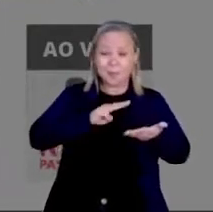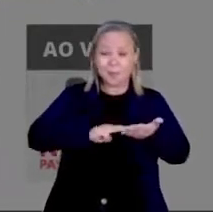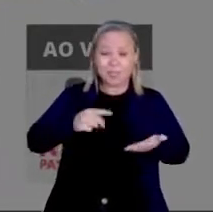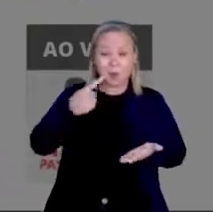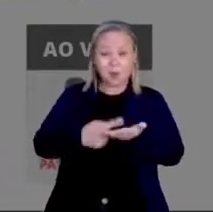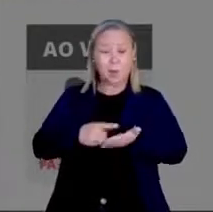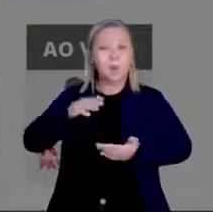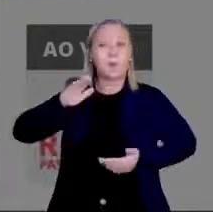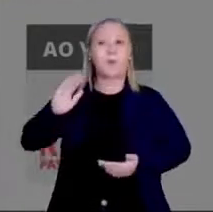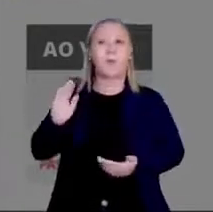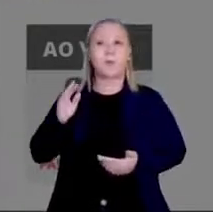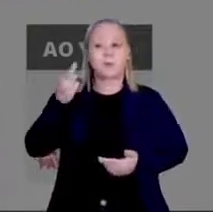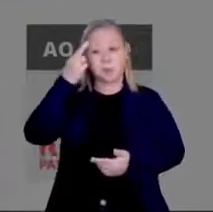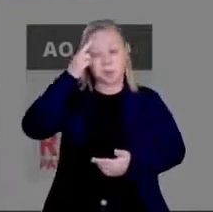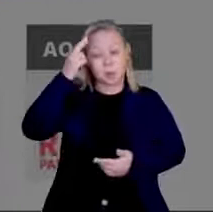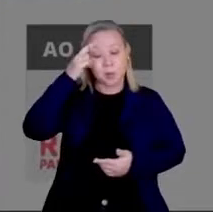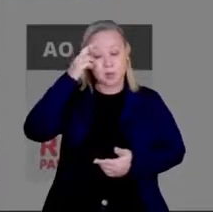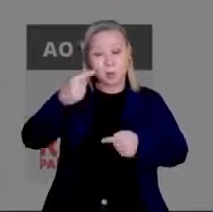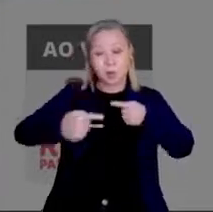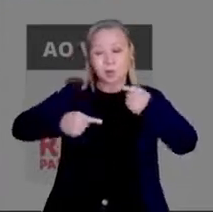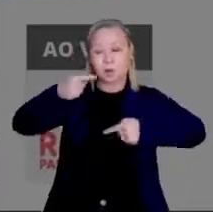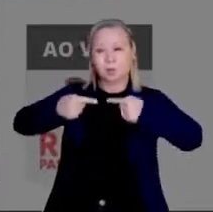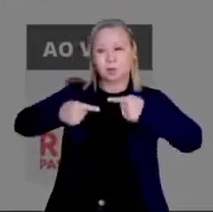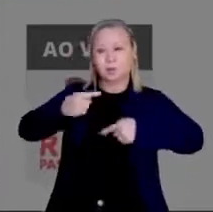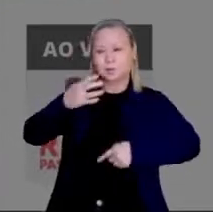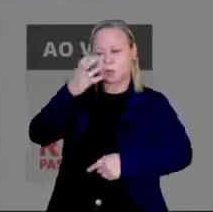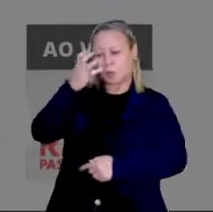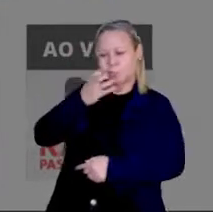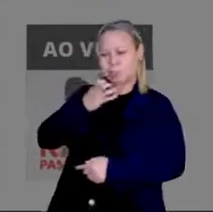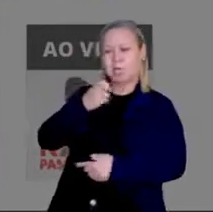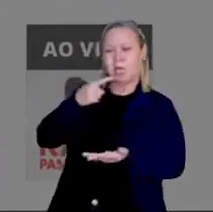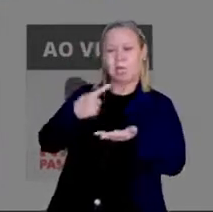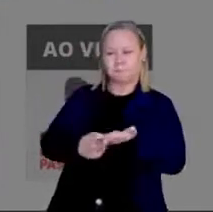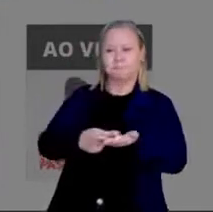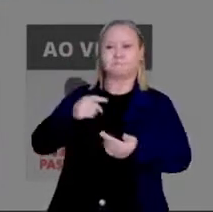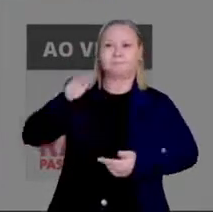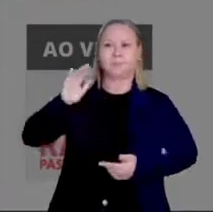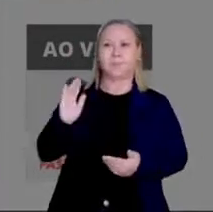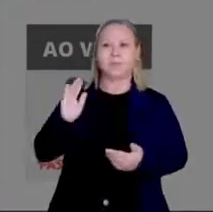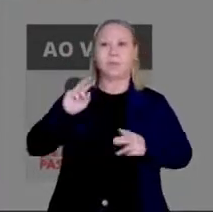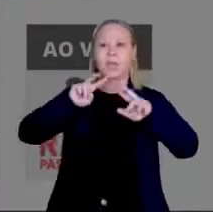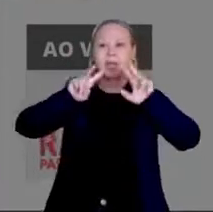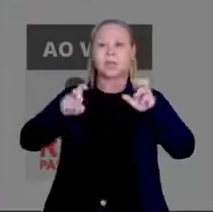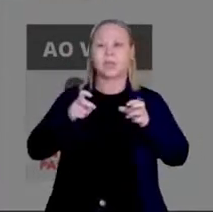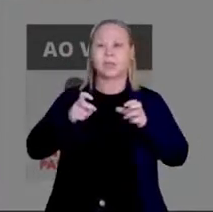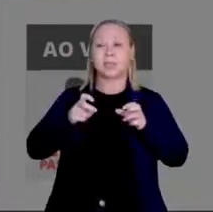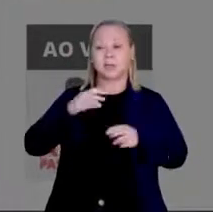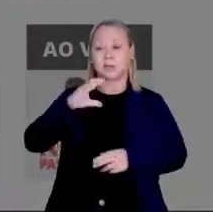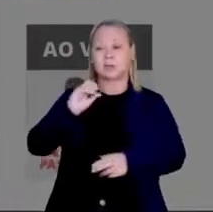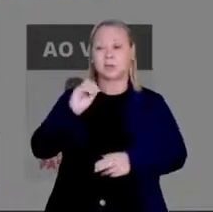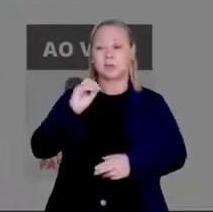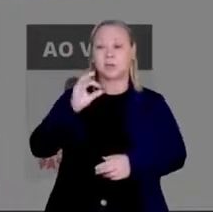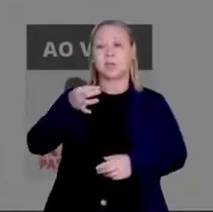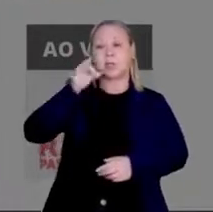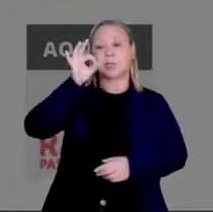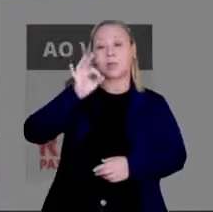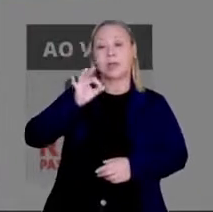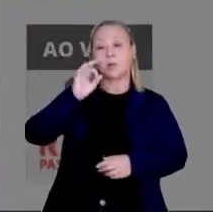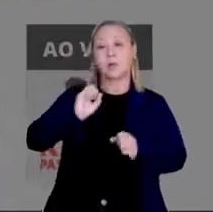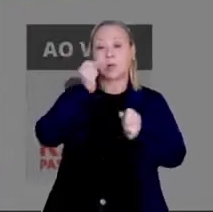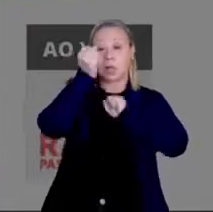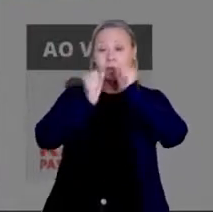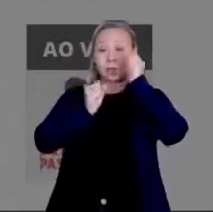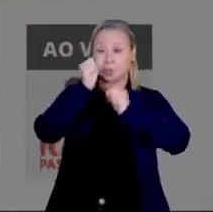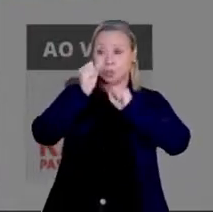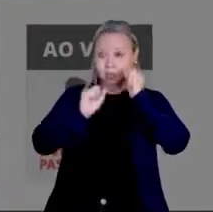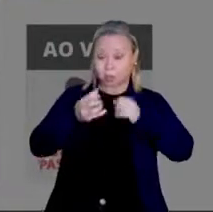traíra também. Ah, rapaz, eu sou bom de pescar tucunaré. Então o senhor vai... Aí, Mário, quando eu for